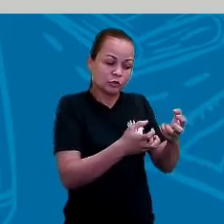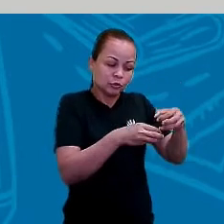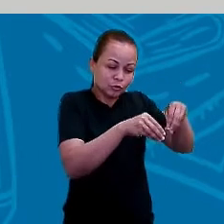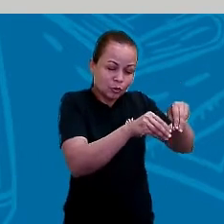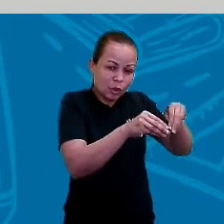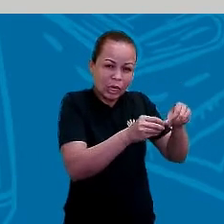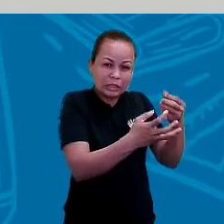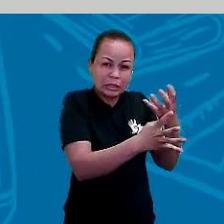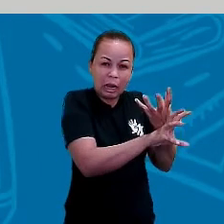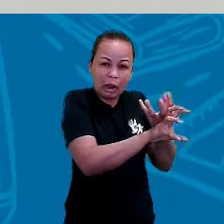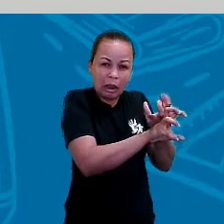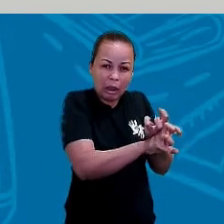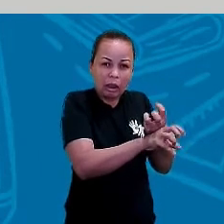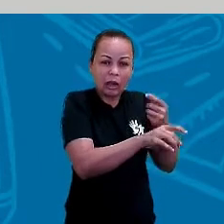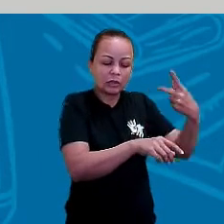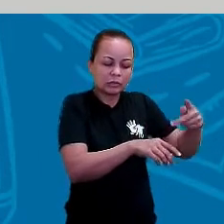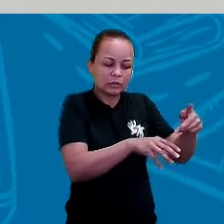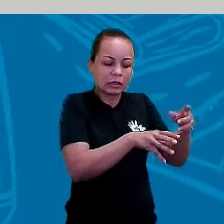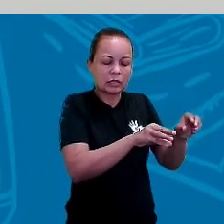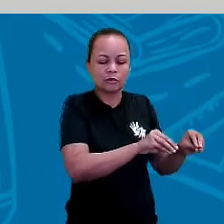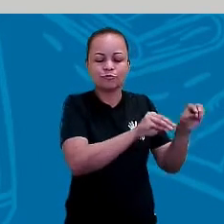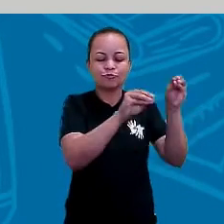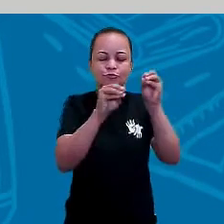seu local de origem, para tentar